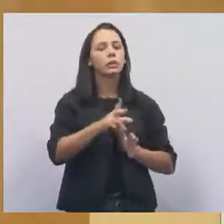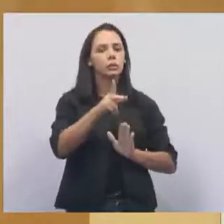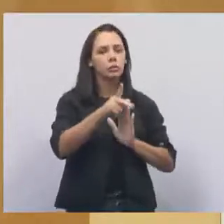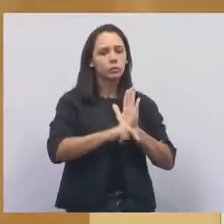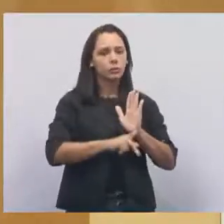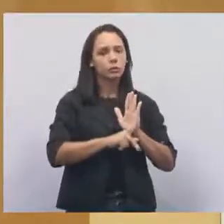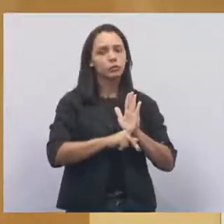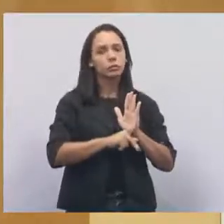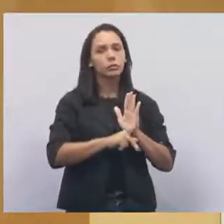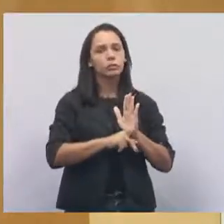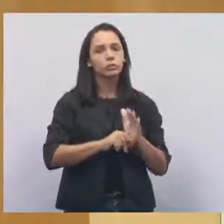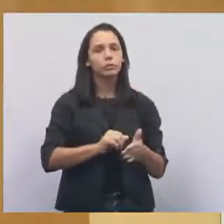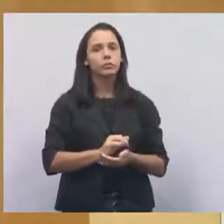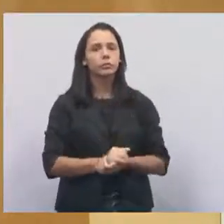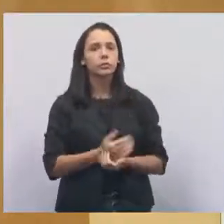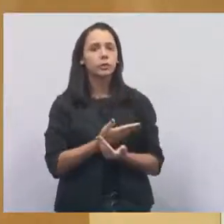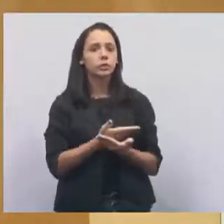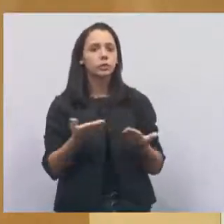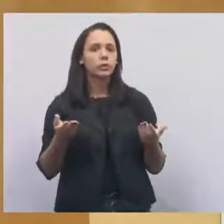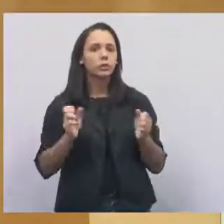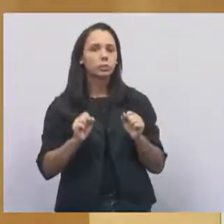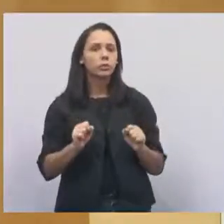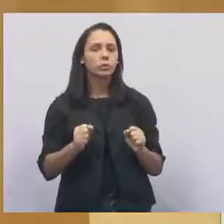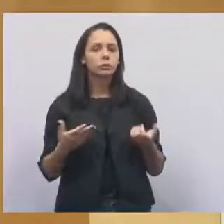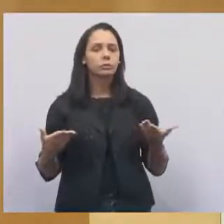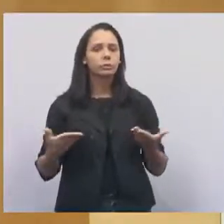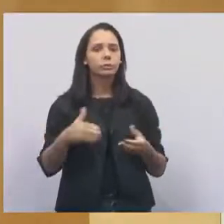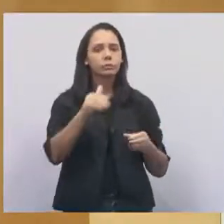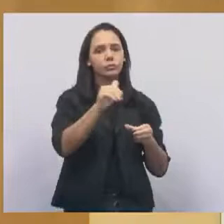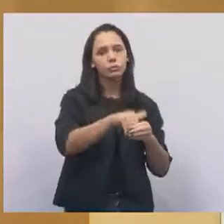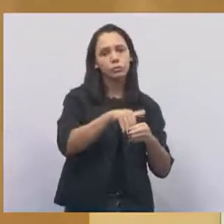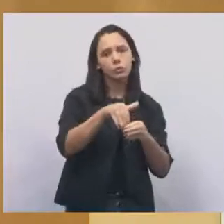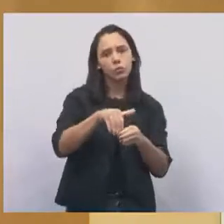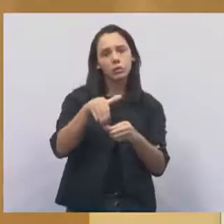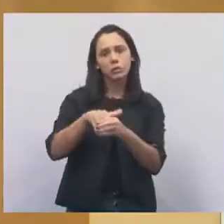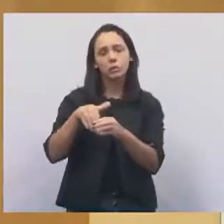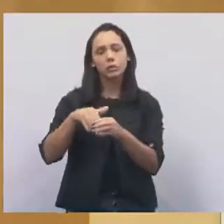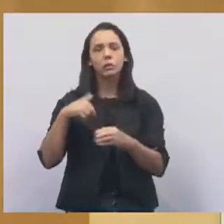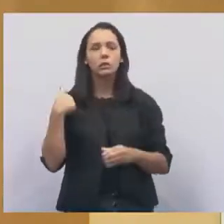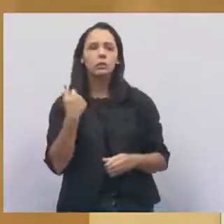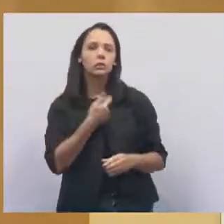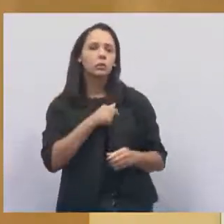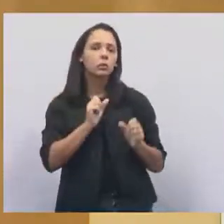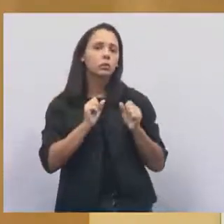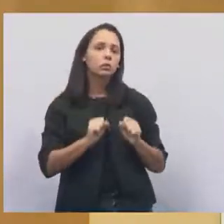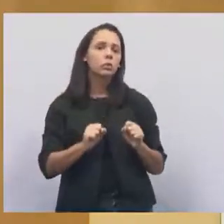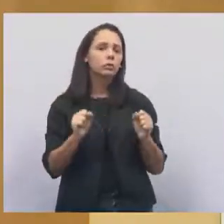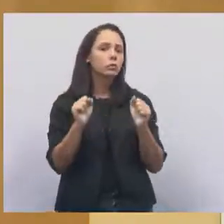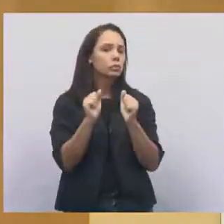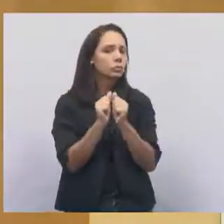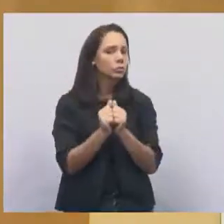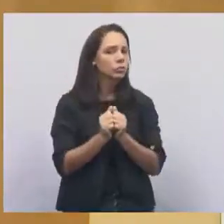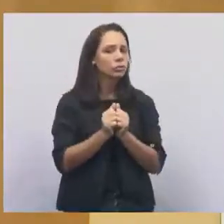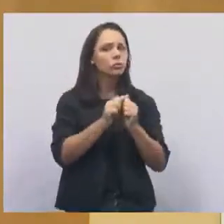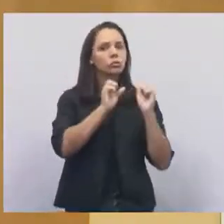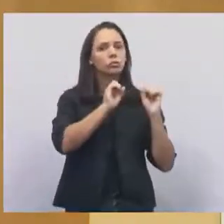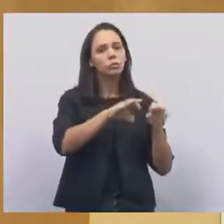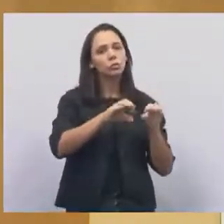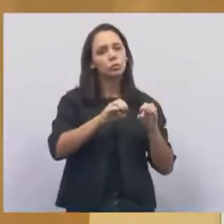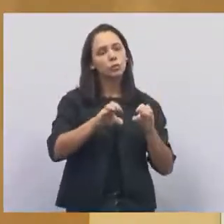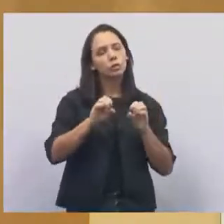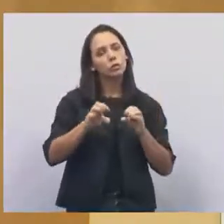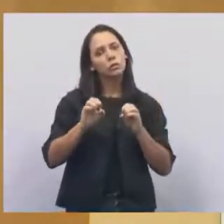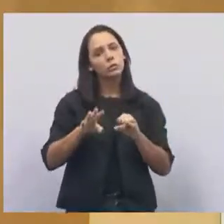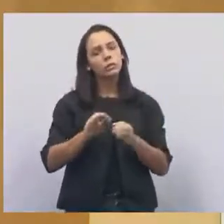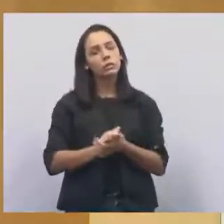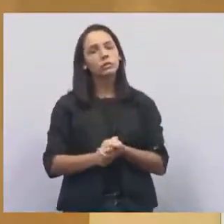e que vocês pudessem apreciar e que a gente possa levar por meio da educação juntamente com a um trabalho com as